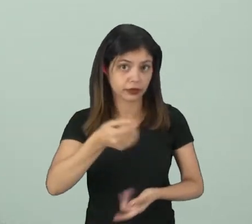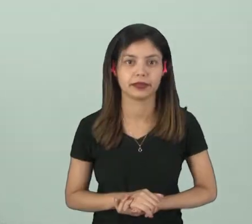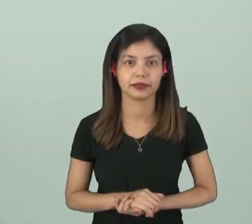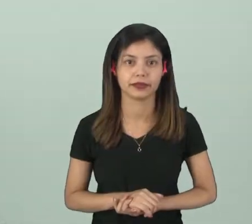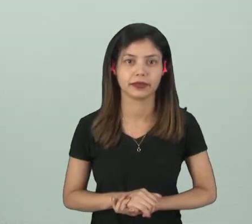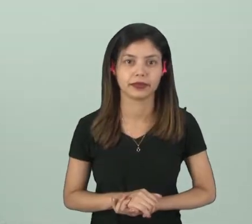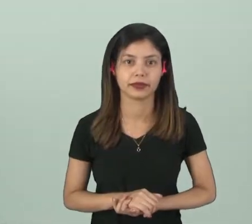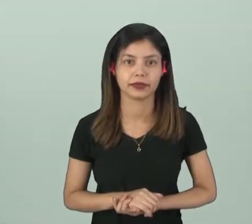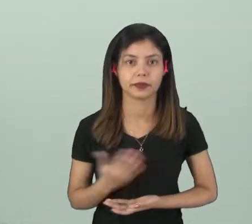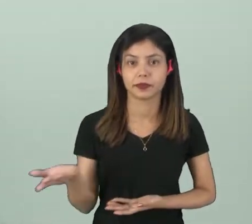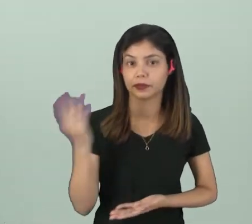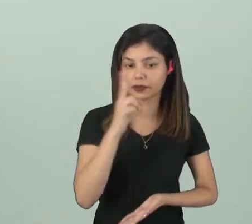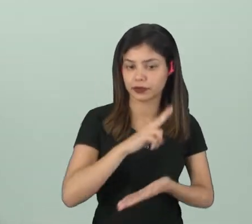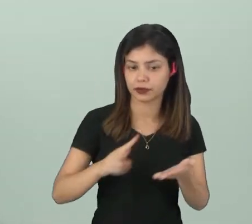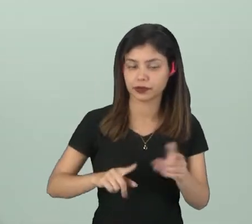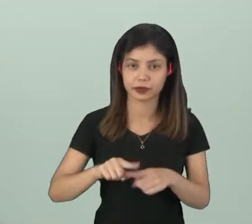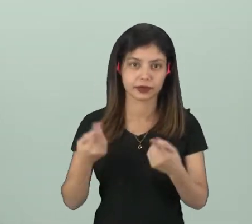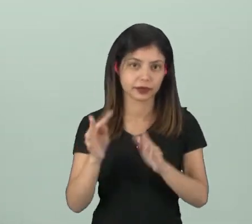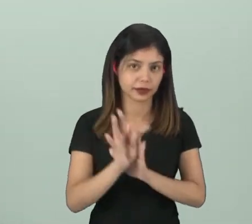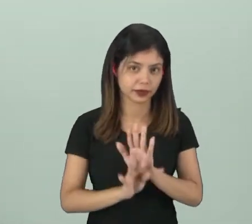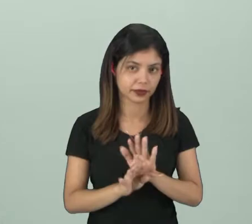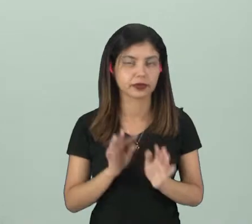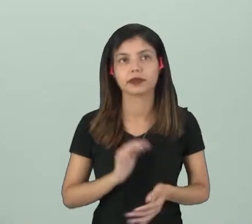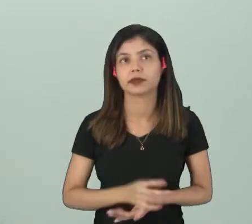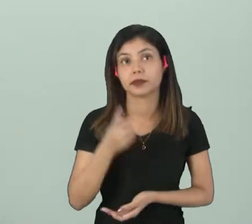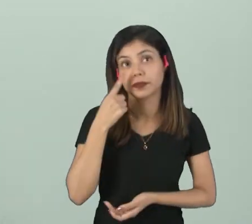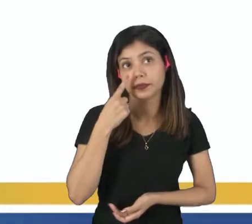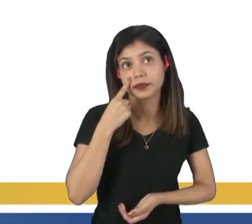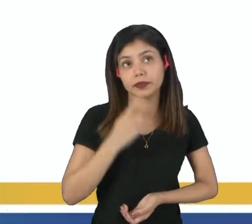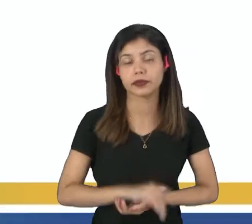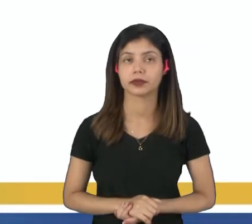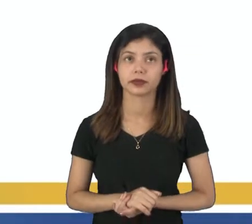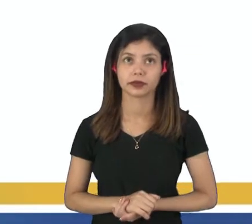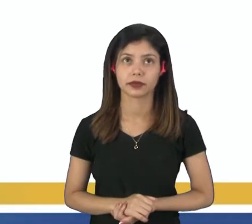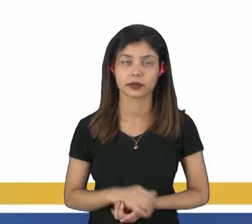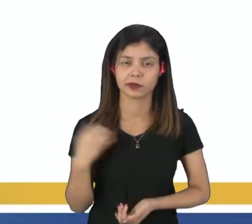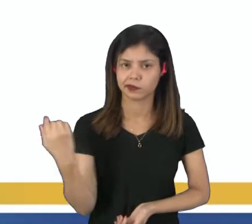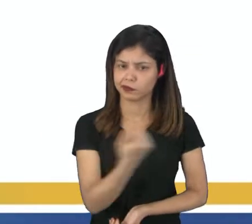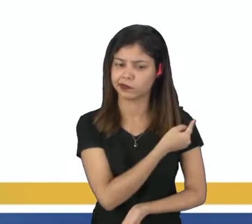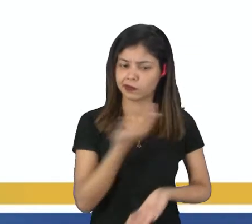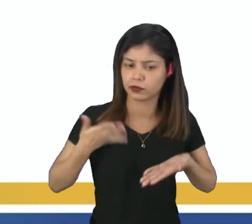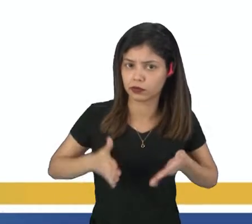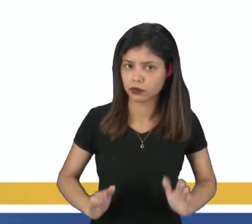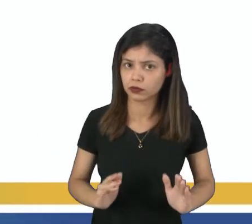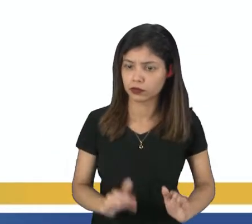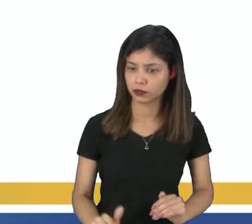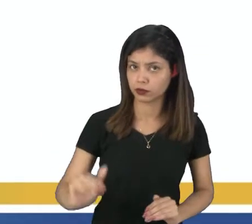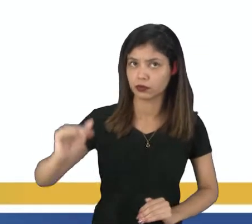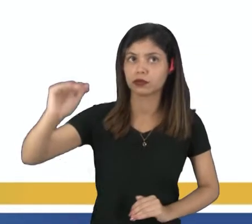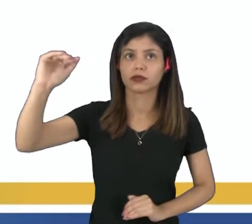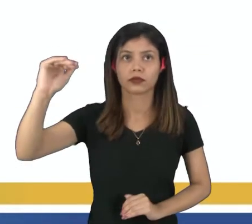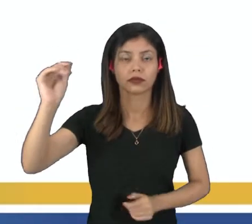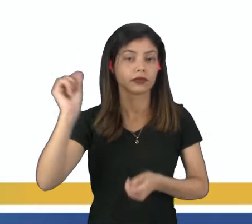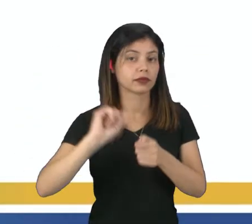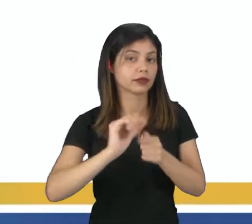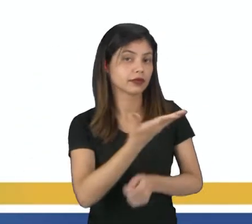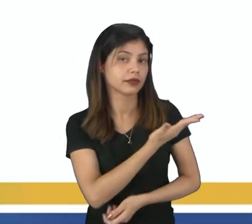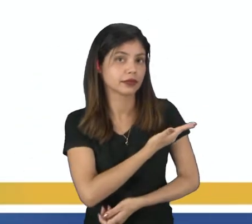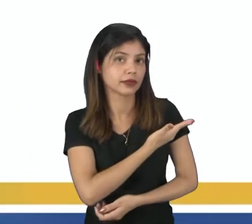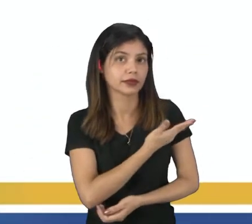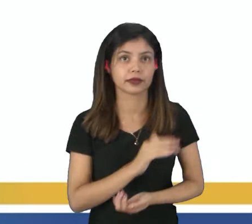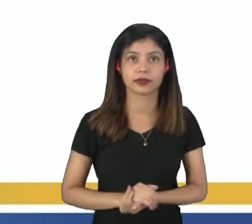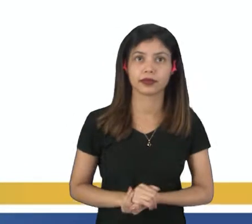contrário. Vamos à leitura de mais um texto. Observe. A gente nasce, cresce, faz